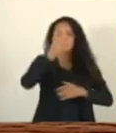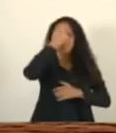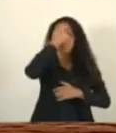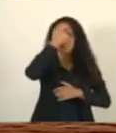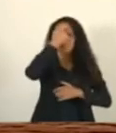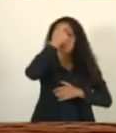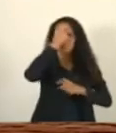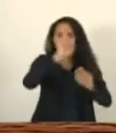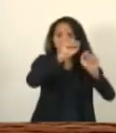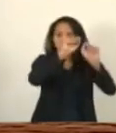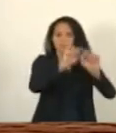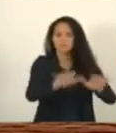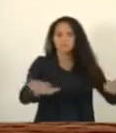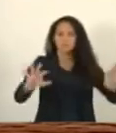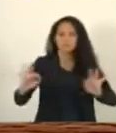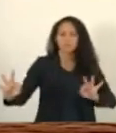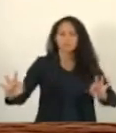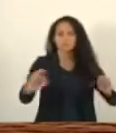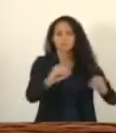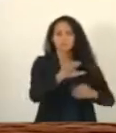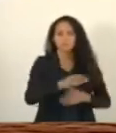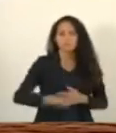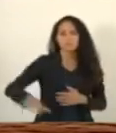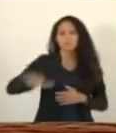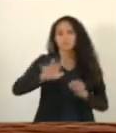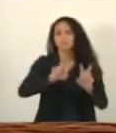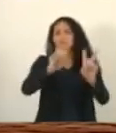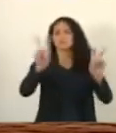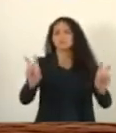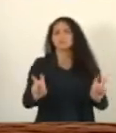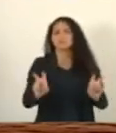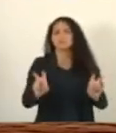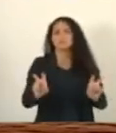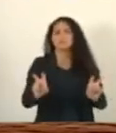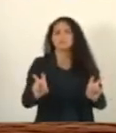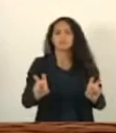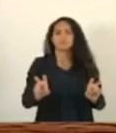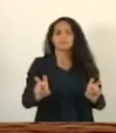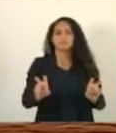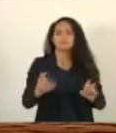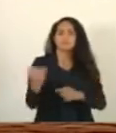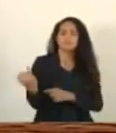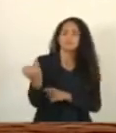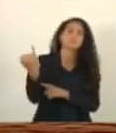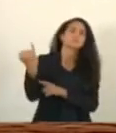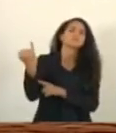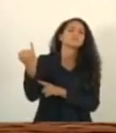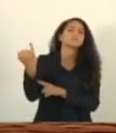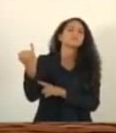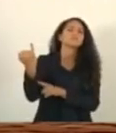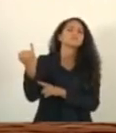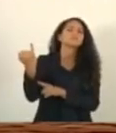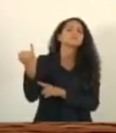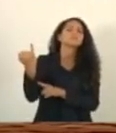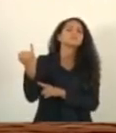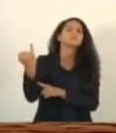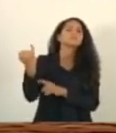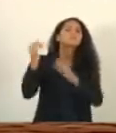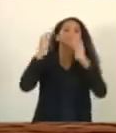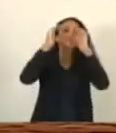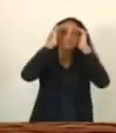todas as mídias existentes sobre a importância do respeito